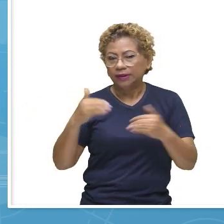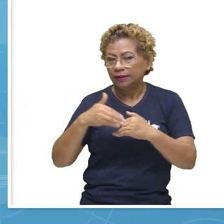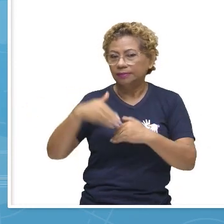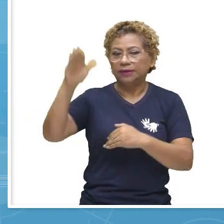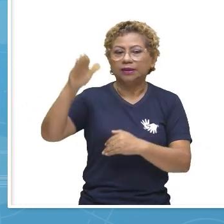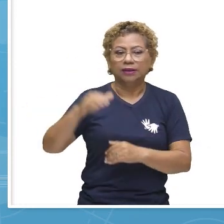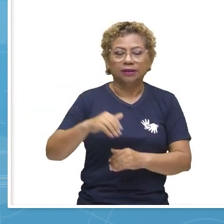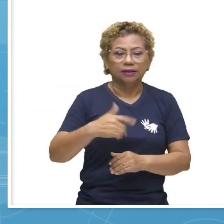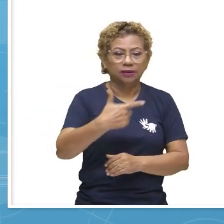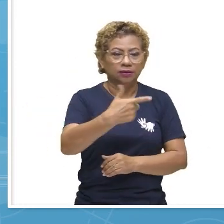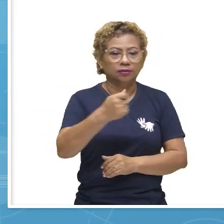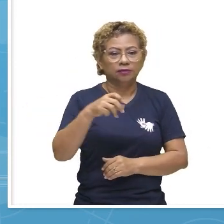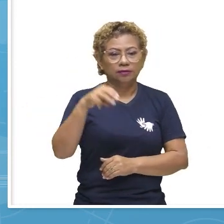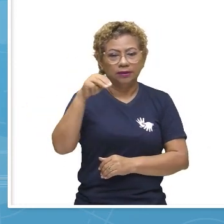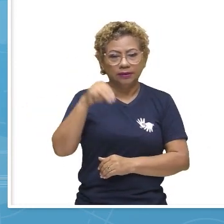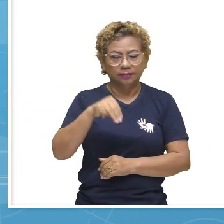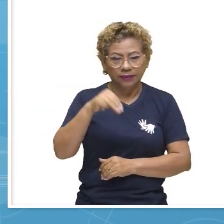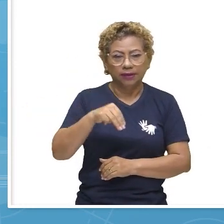476 metros quadrados,